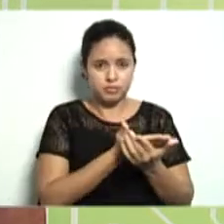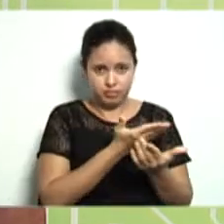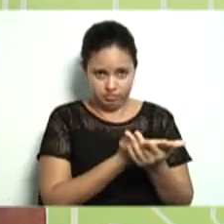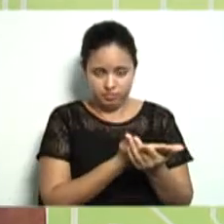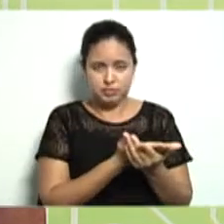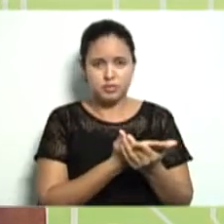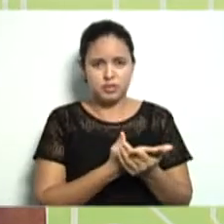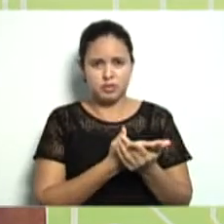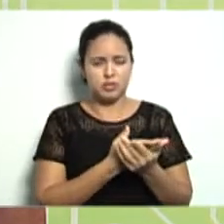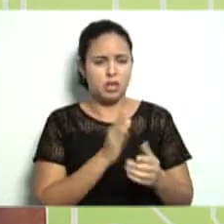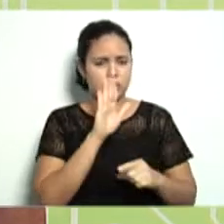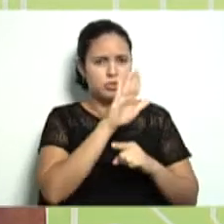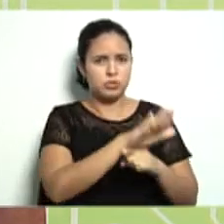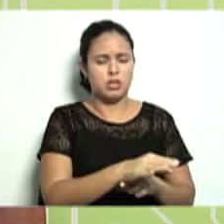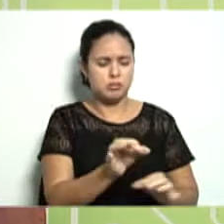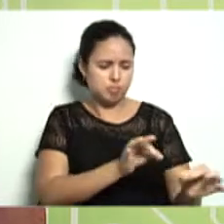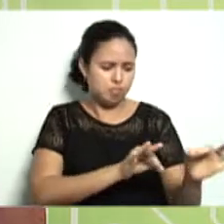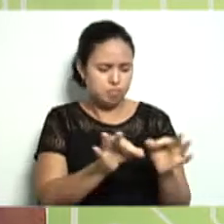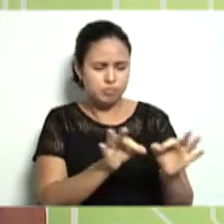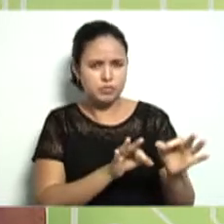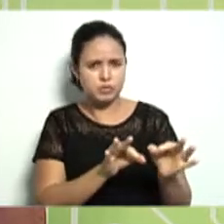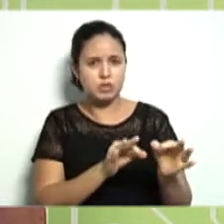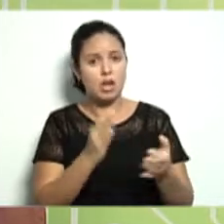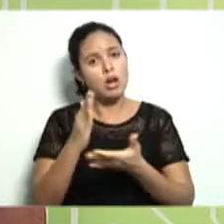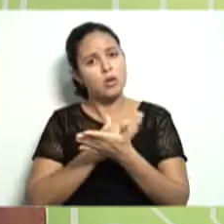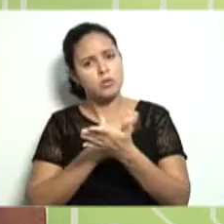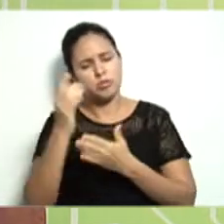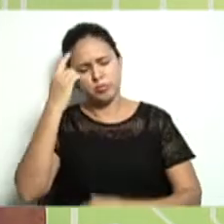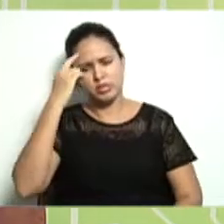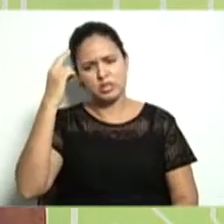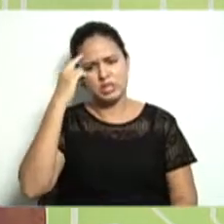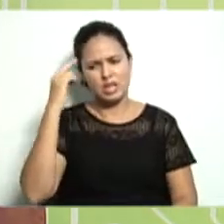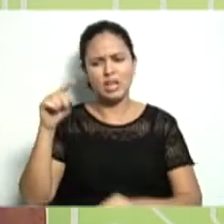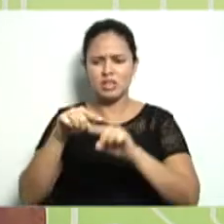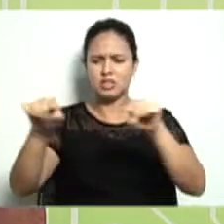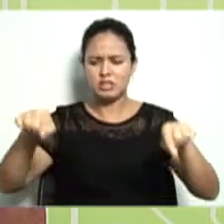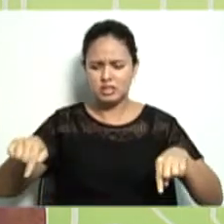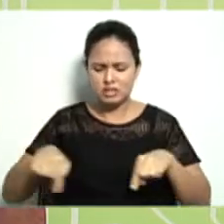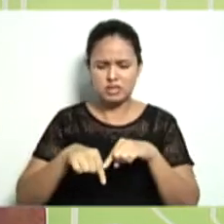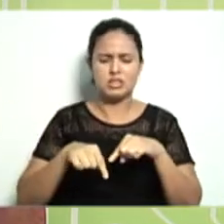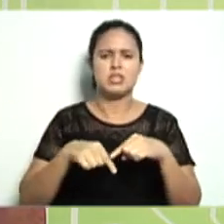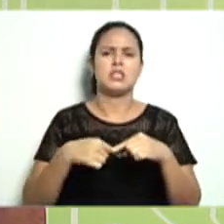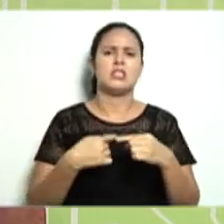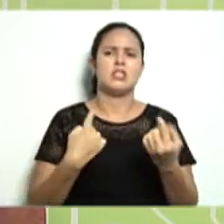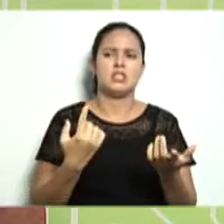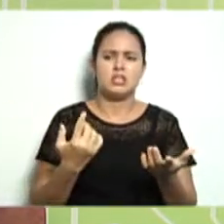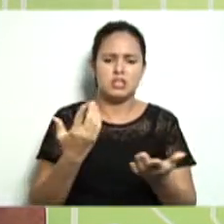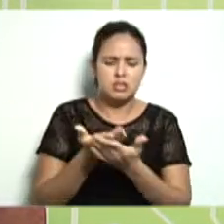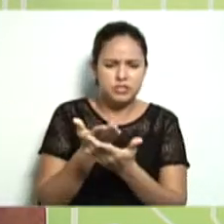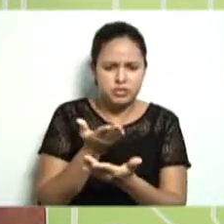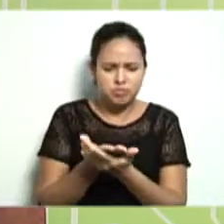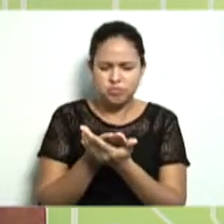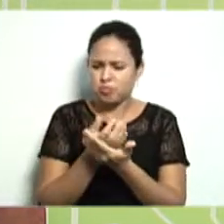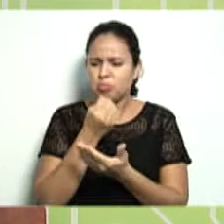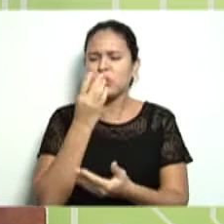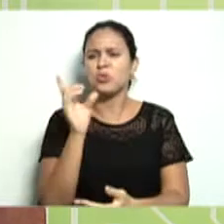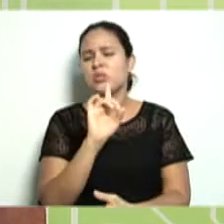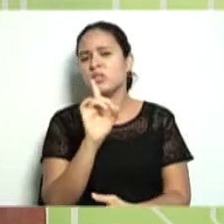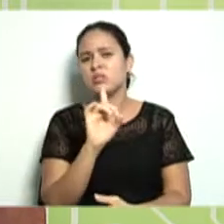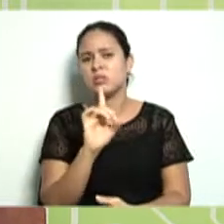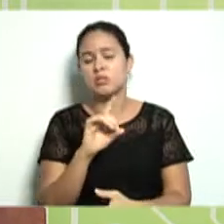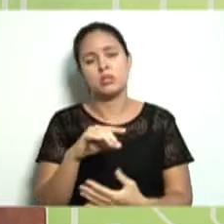que vocês... alguns podem ter olhado, mas a nossa sala de aula não é aquela desejada. Mas se a gente fizer o